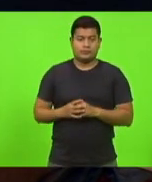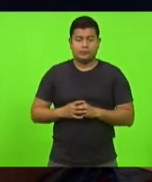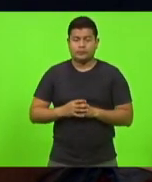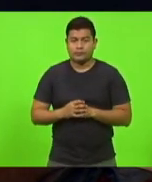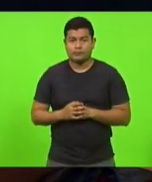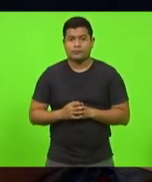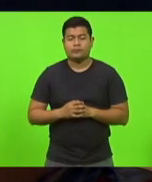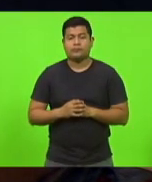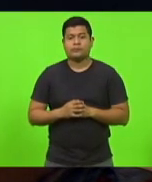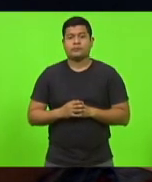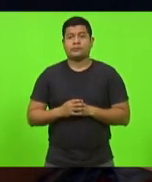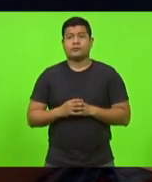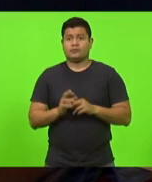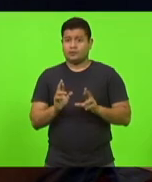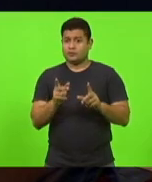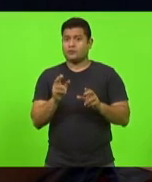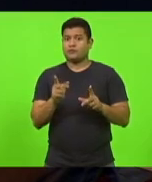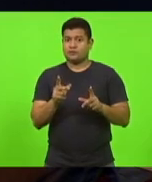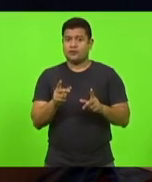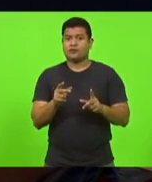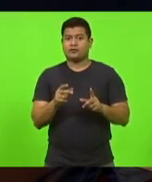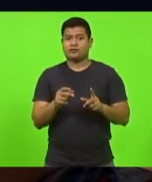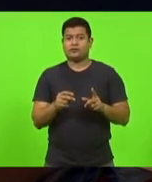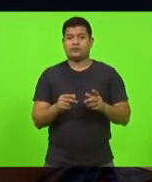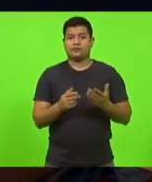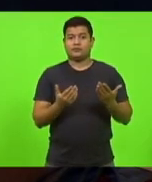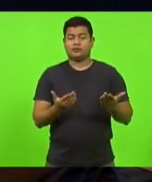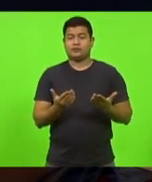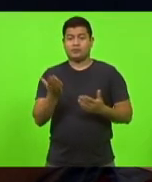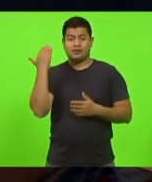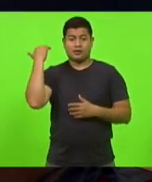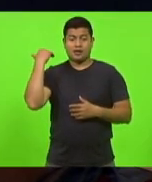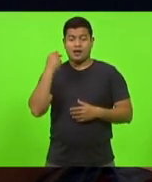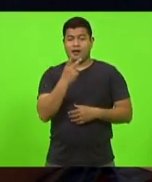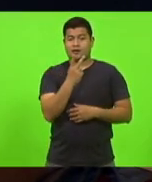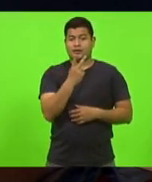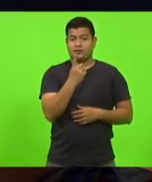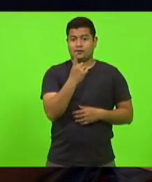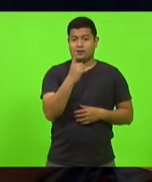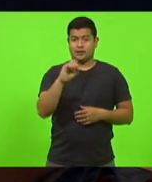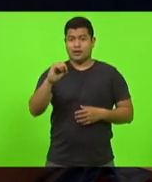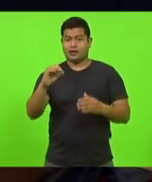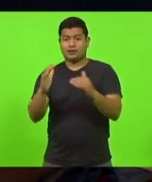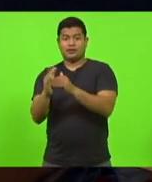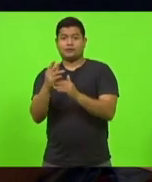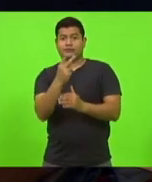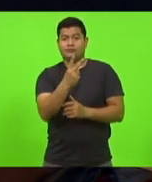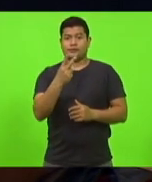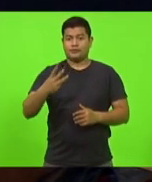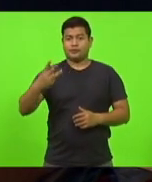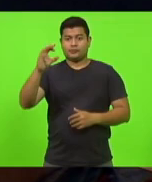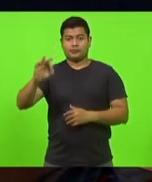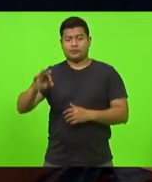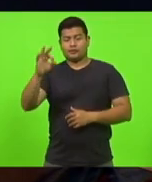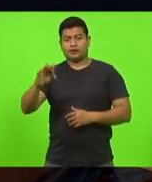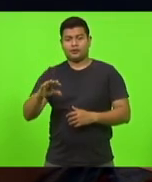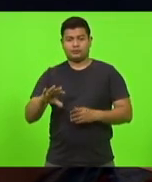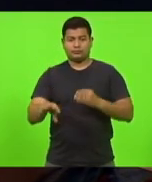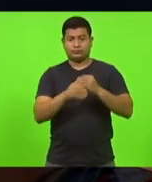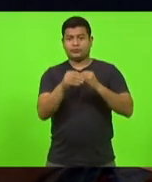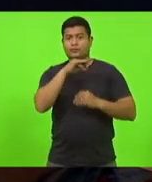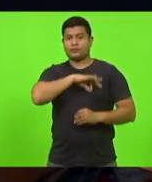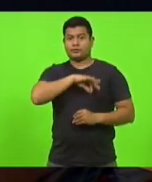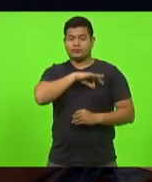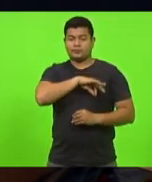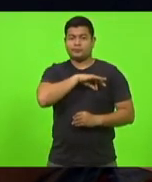Bem diferente do valor original, que era 10 a 23. Então, o projeto avançou aqui na